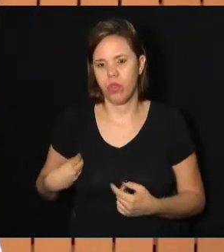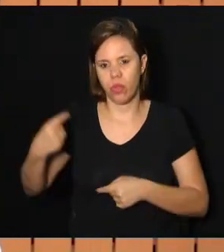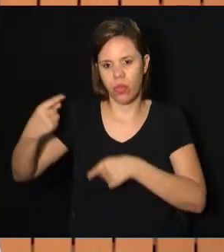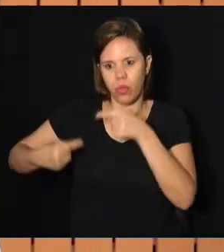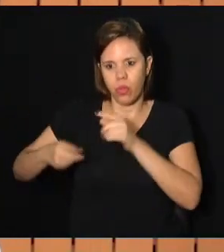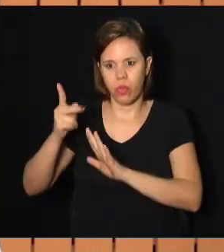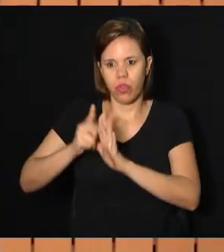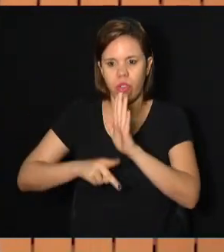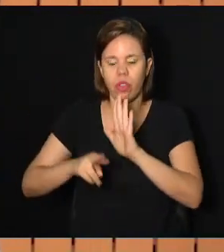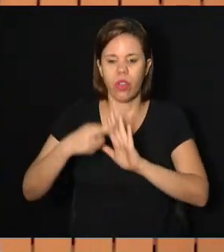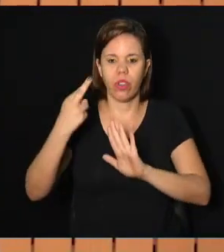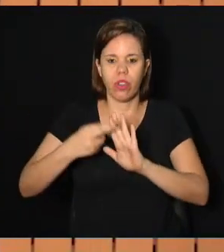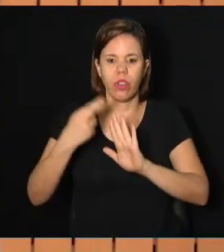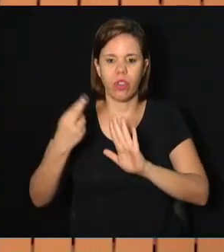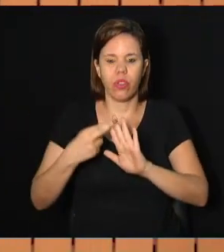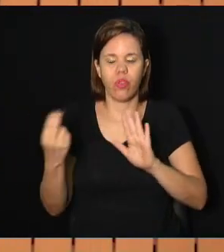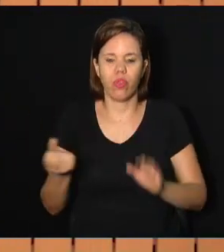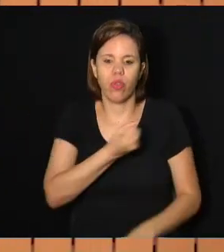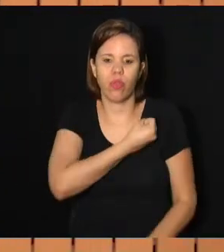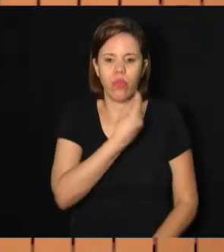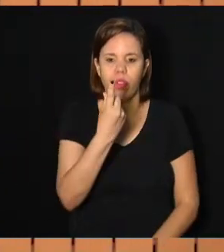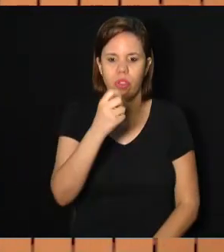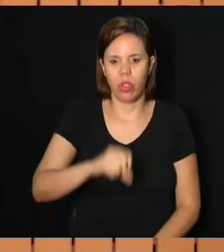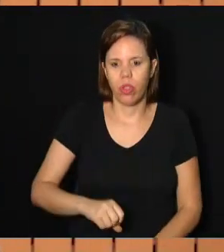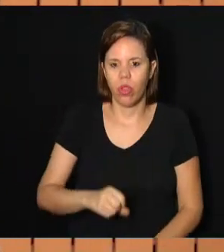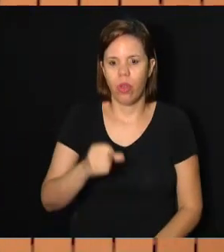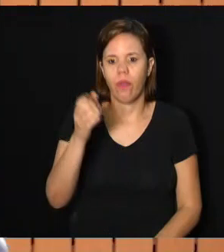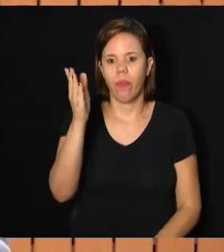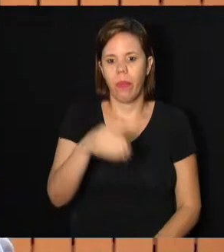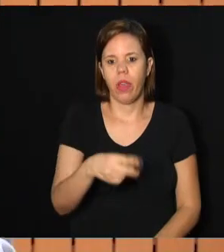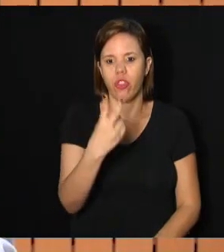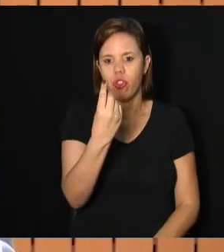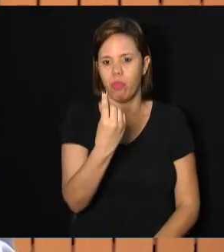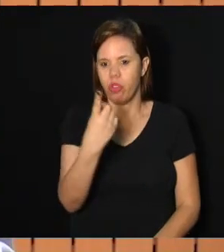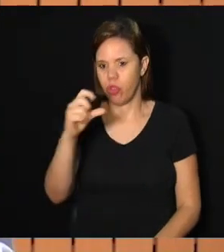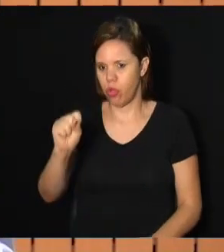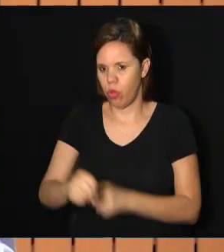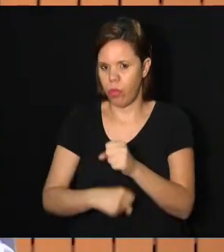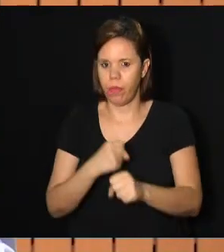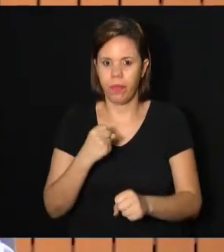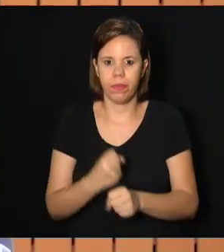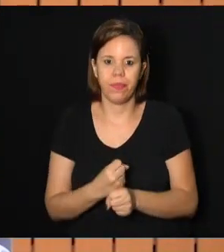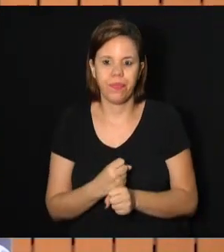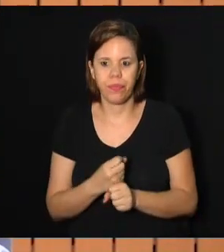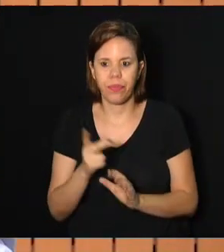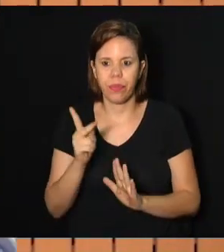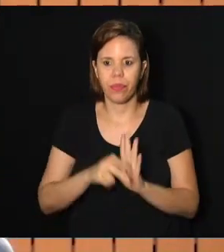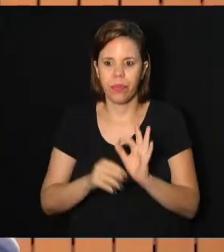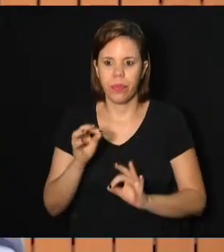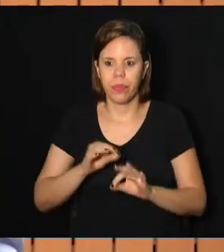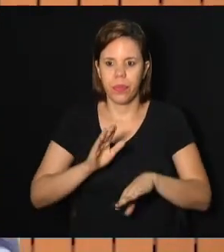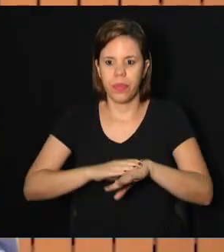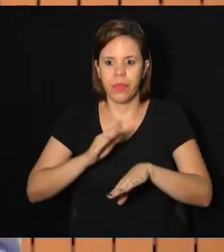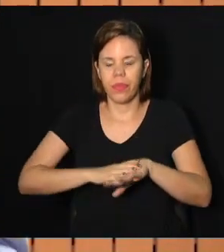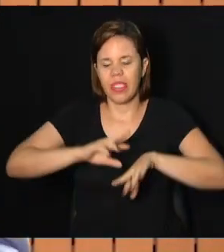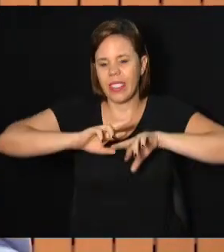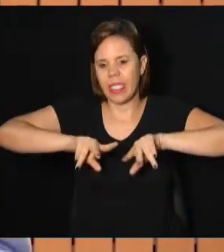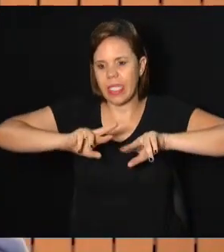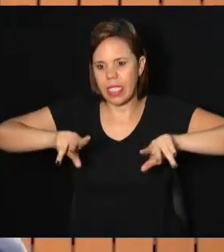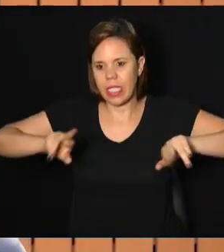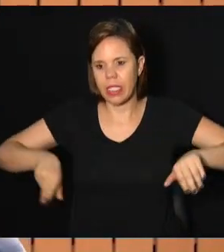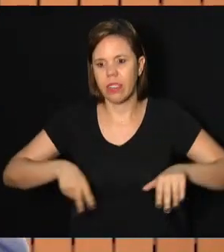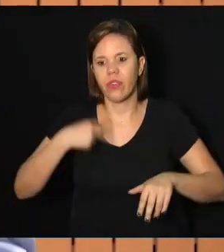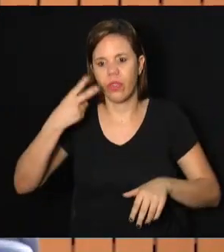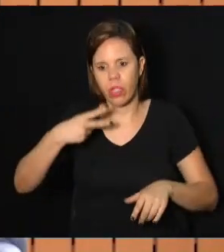do projeto de resolução 19/2018, um projeto de autoria de vários vereadores, da